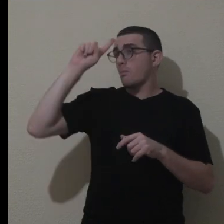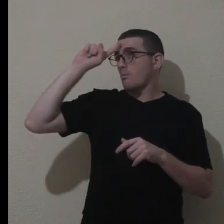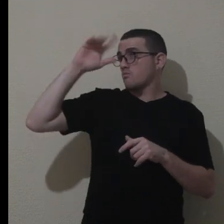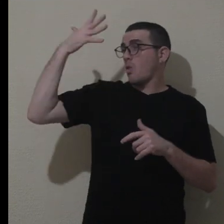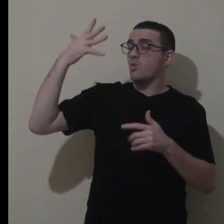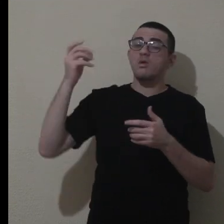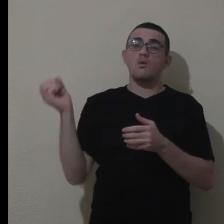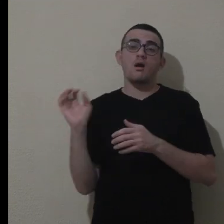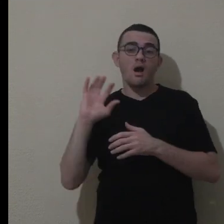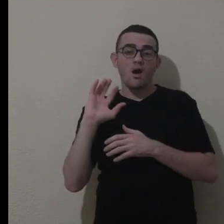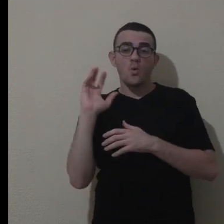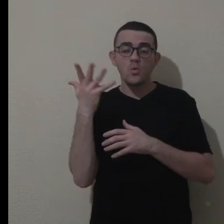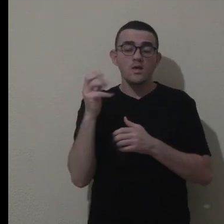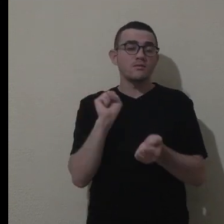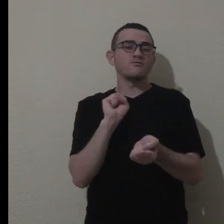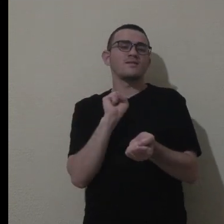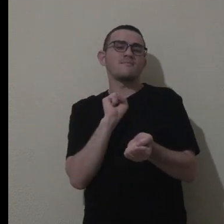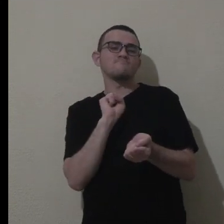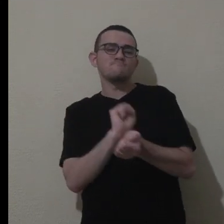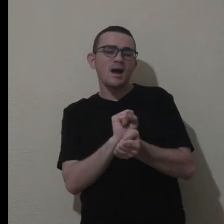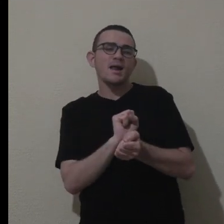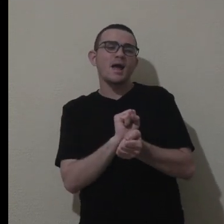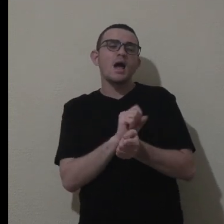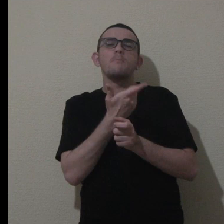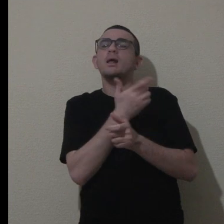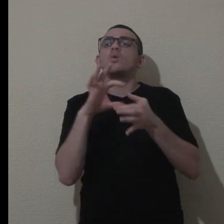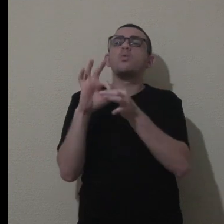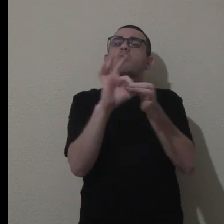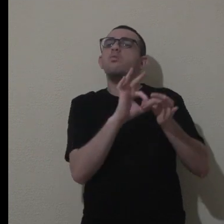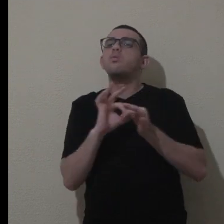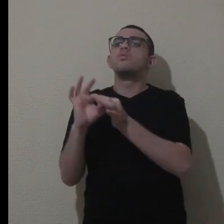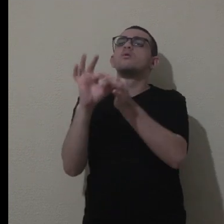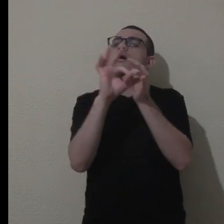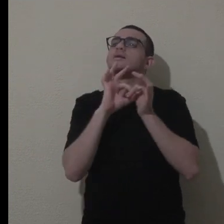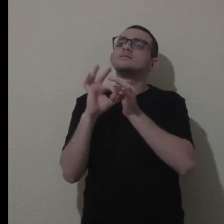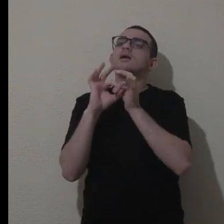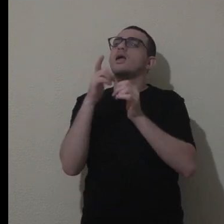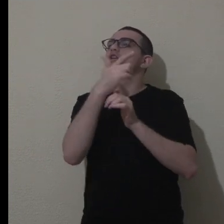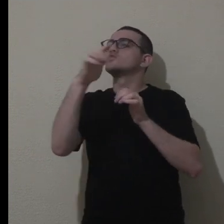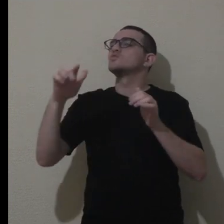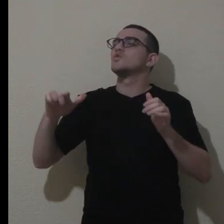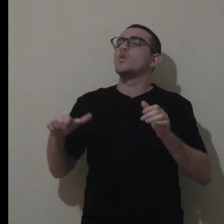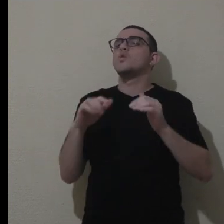né, desse círculo, né, para que as outras redes cerebrais